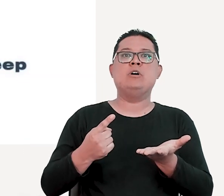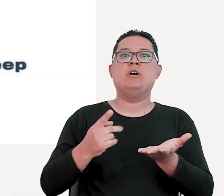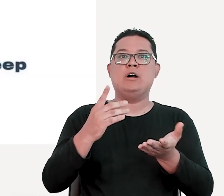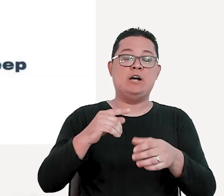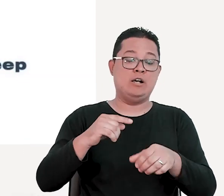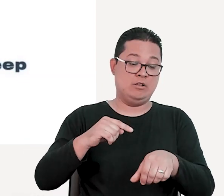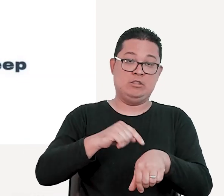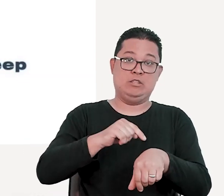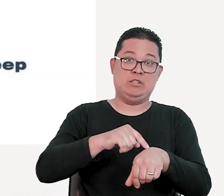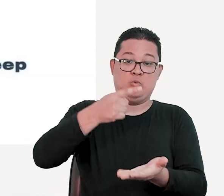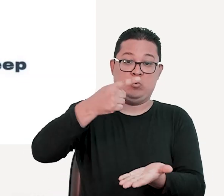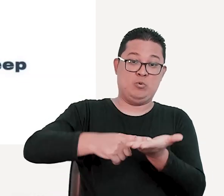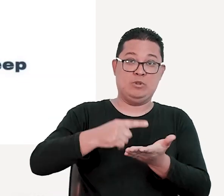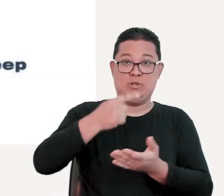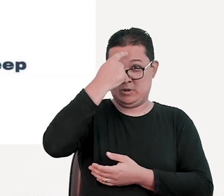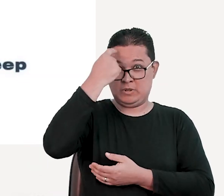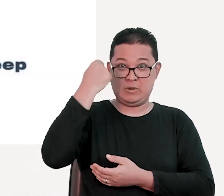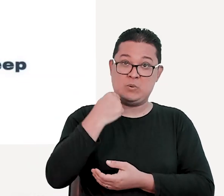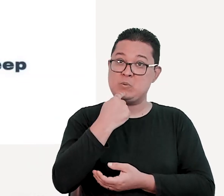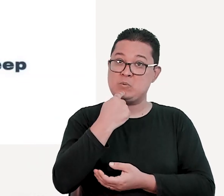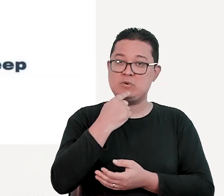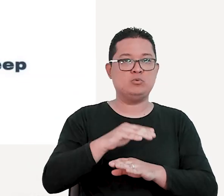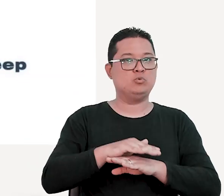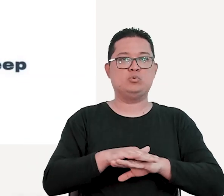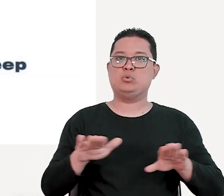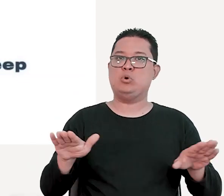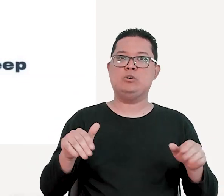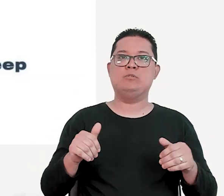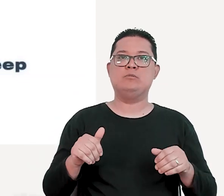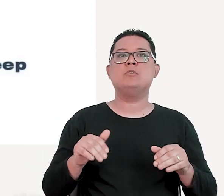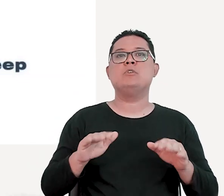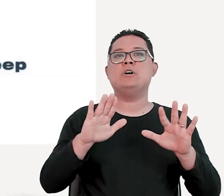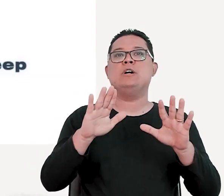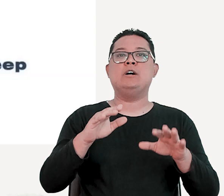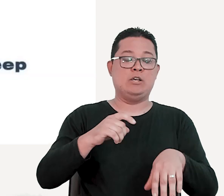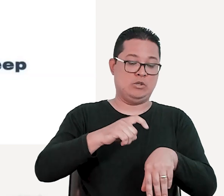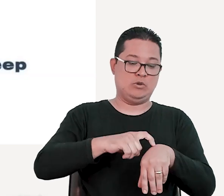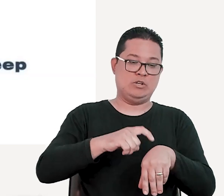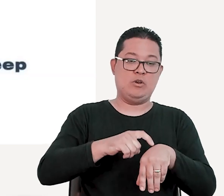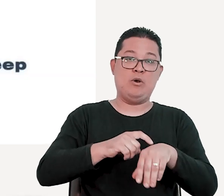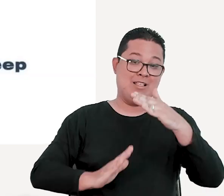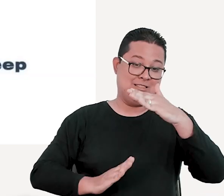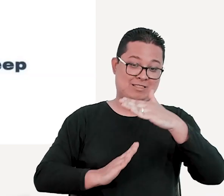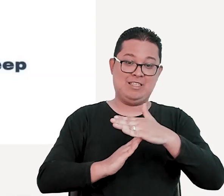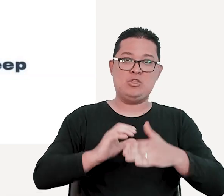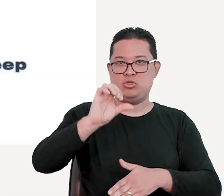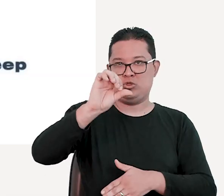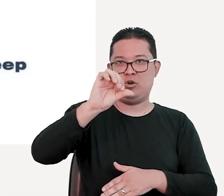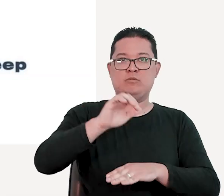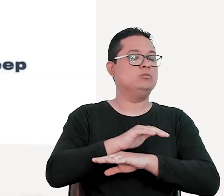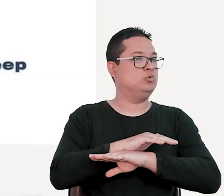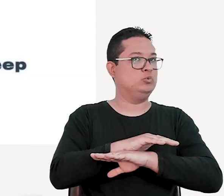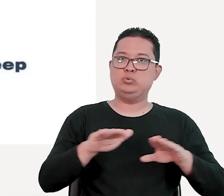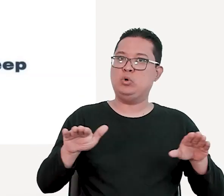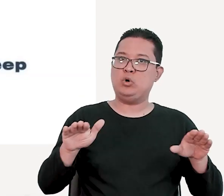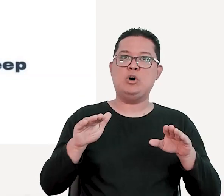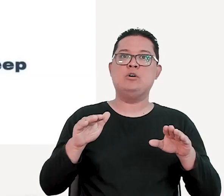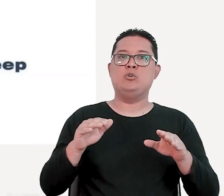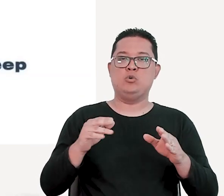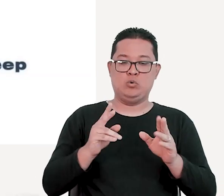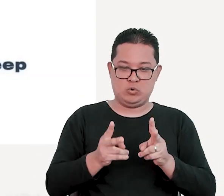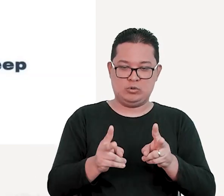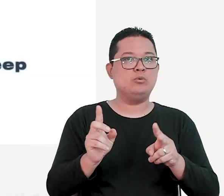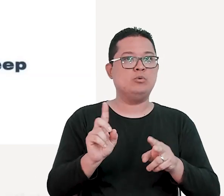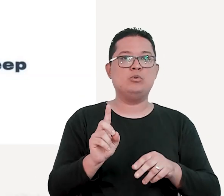começa às 9 em ponto. Se você não consegue fazer isso, não tem problema. Você não tem problema. Você continua amanhã. Se você